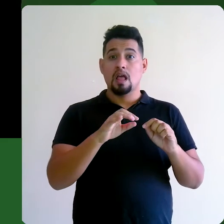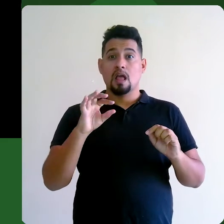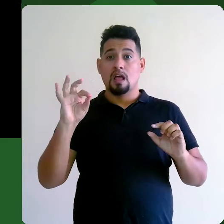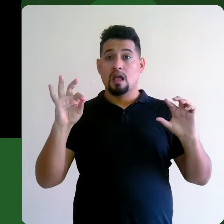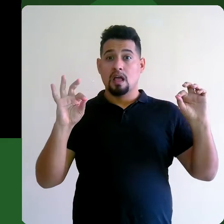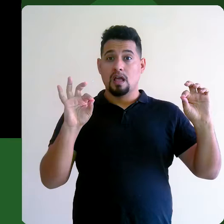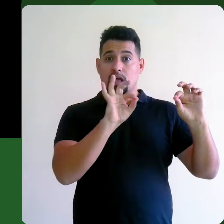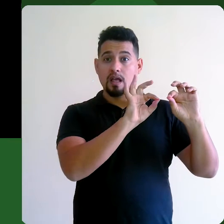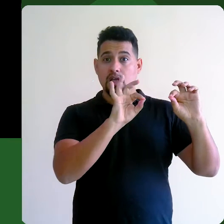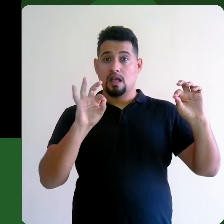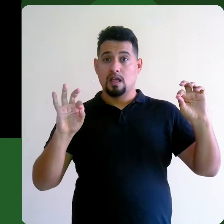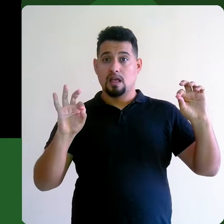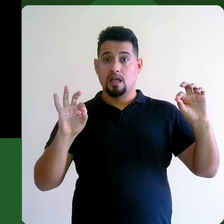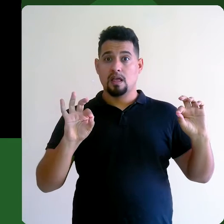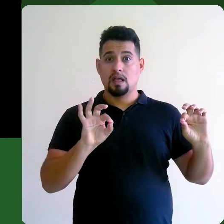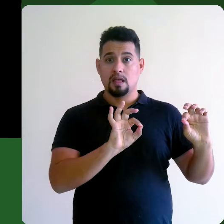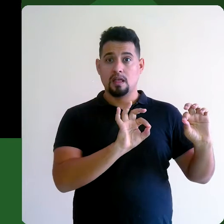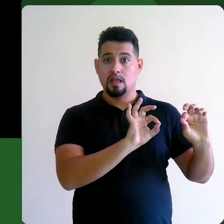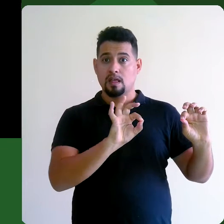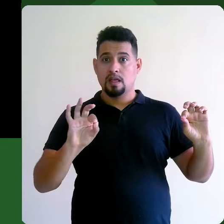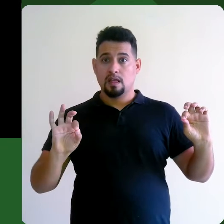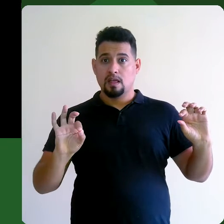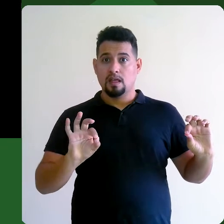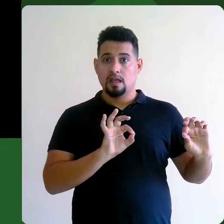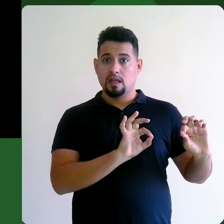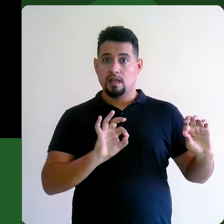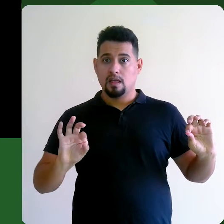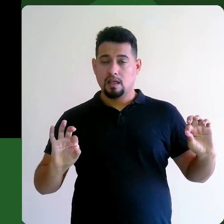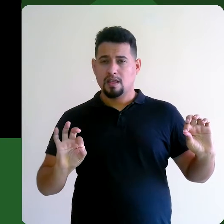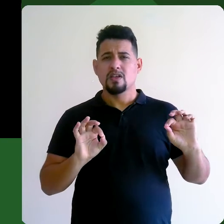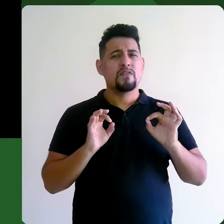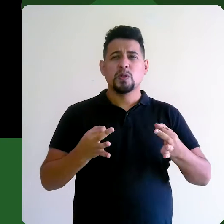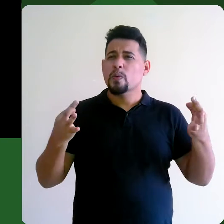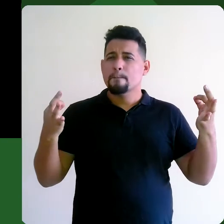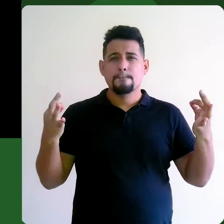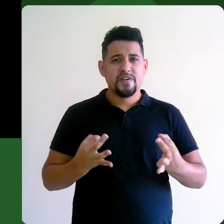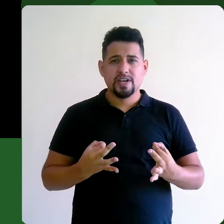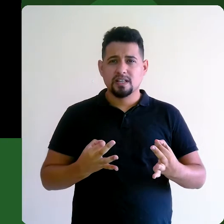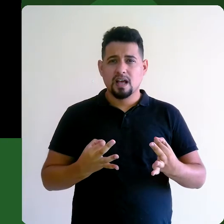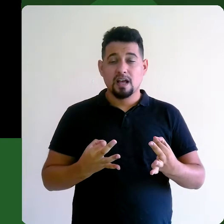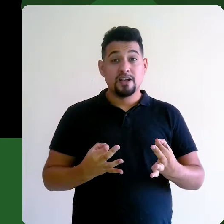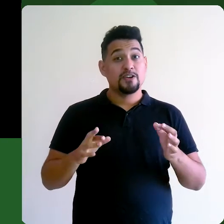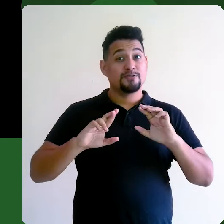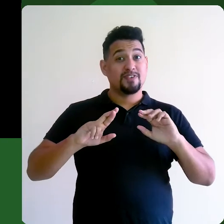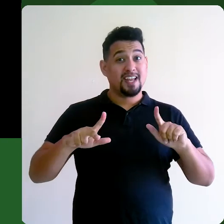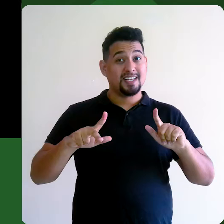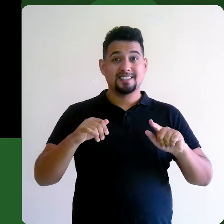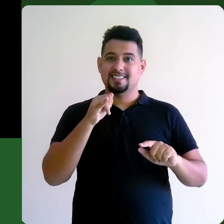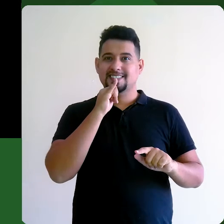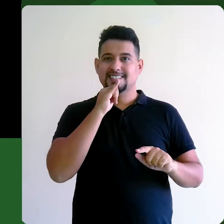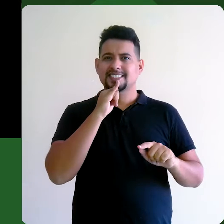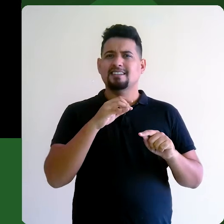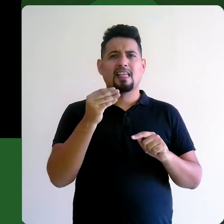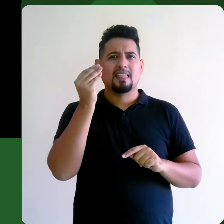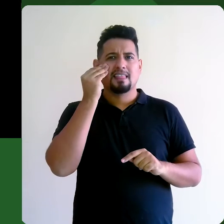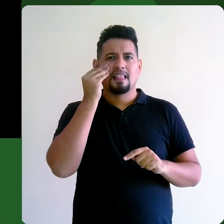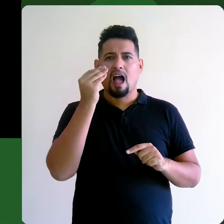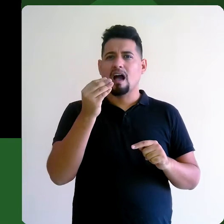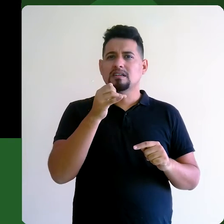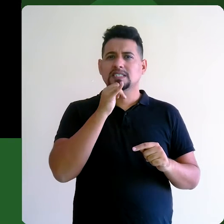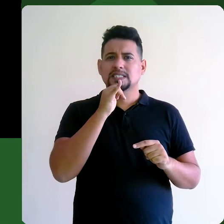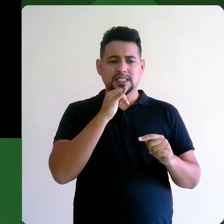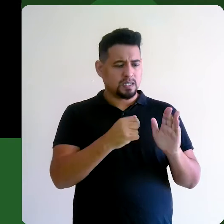porque aí, ligando a lateral esquerda com a lateral direita, eu vou ter uma linha bem certinha. Ao contrário,